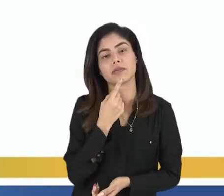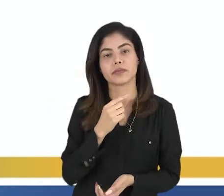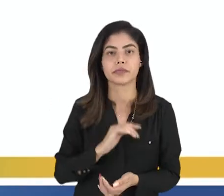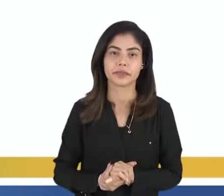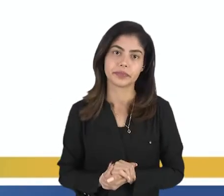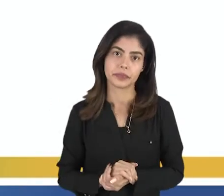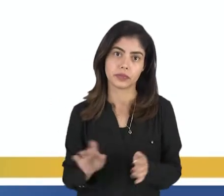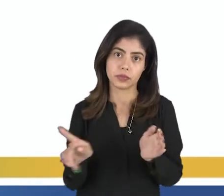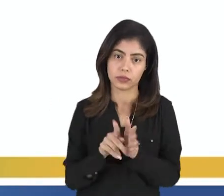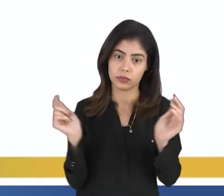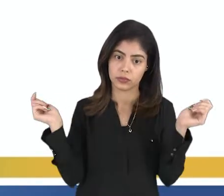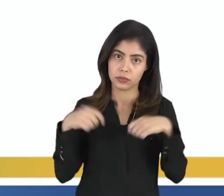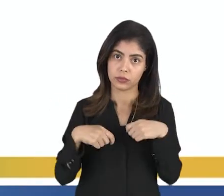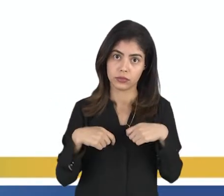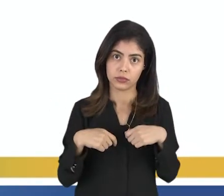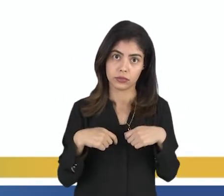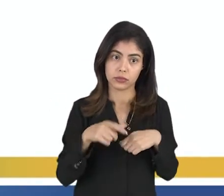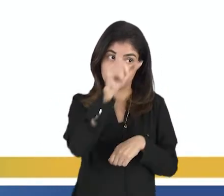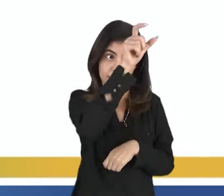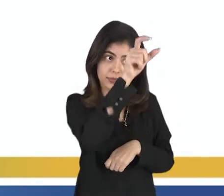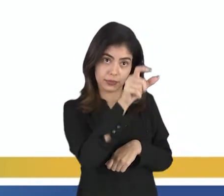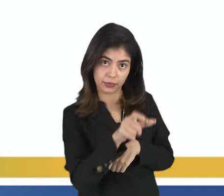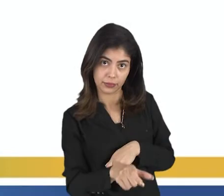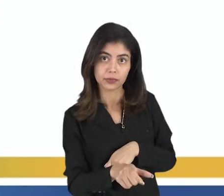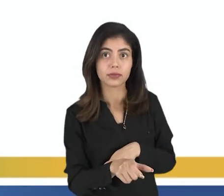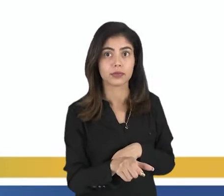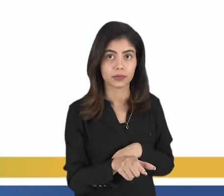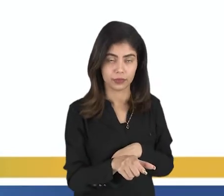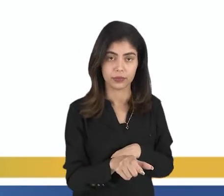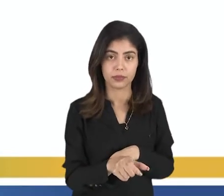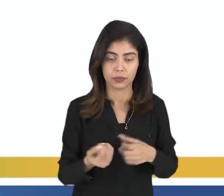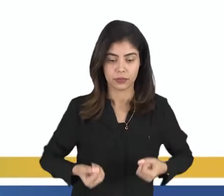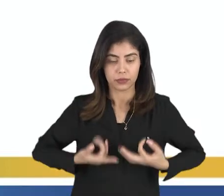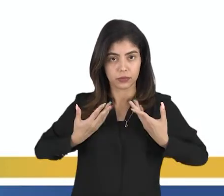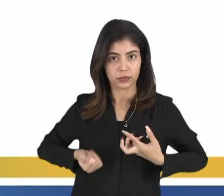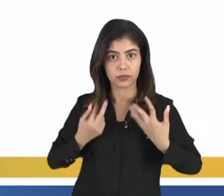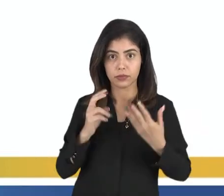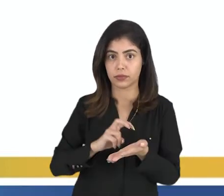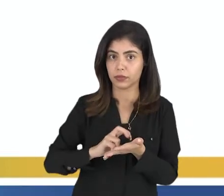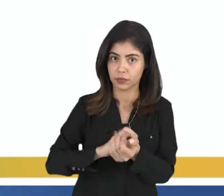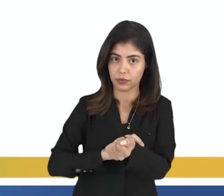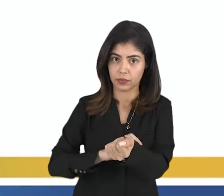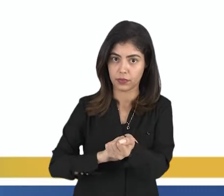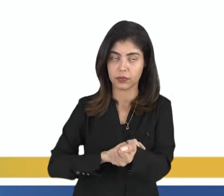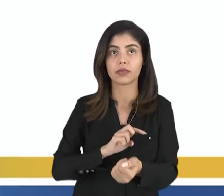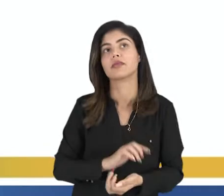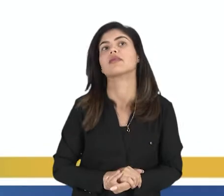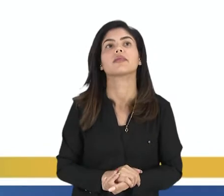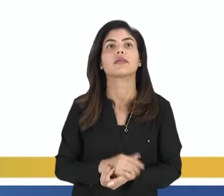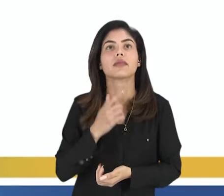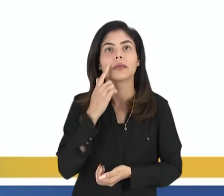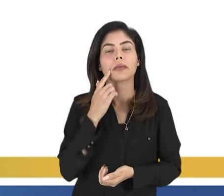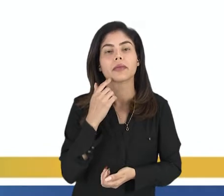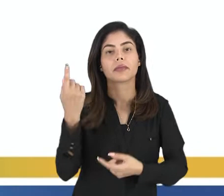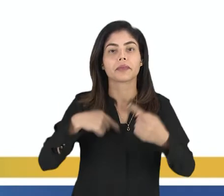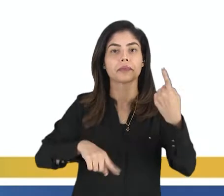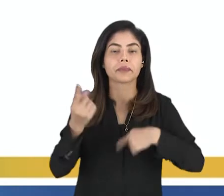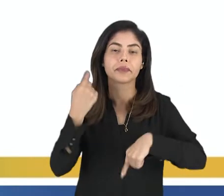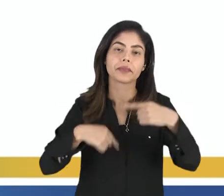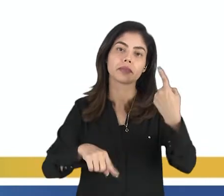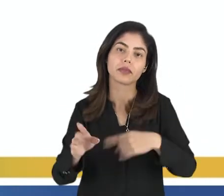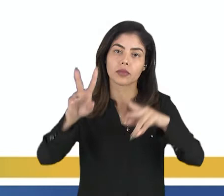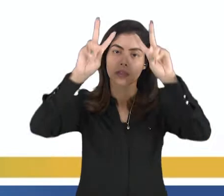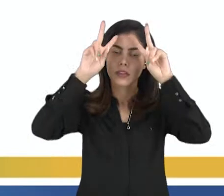sangue e o líquido que possuímos na nossa coluna, né, que vai receber os estímulos nervosos. A circulação do